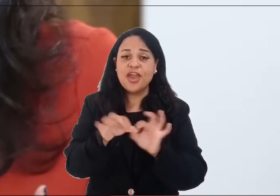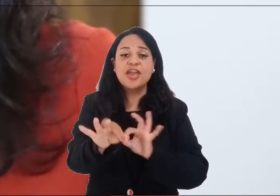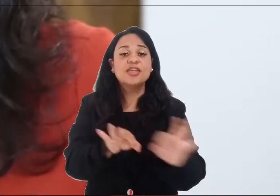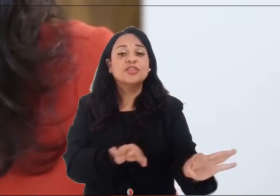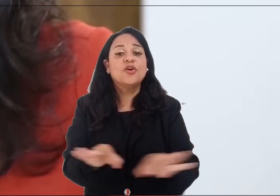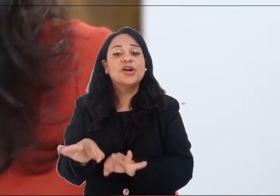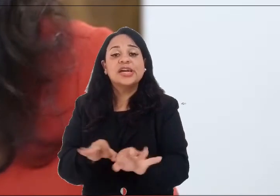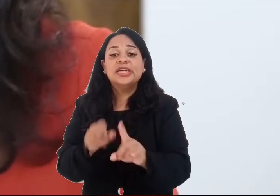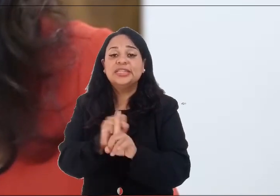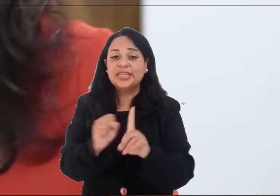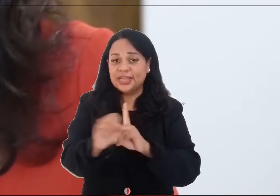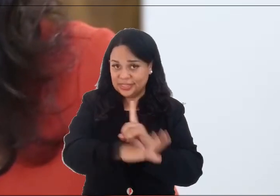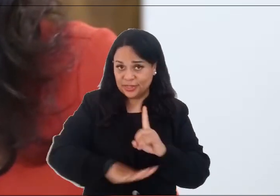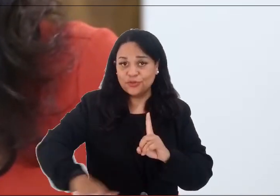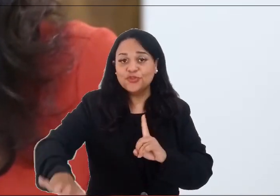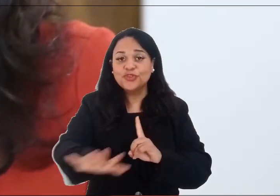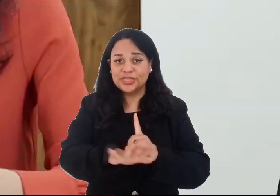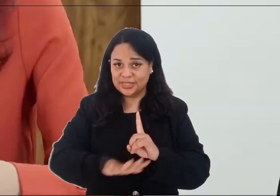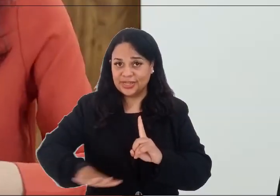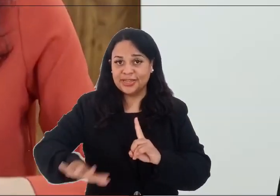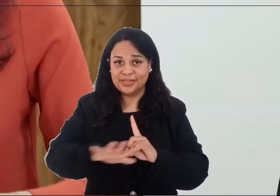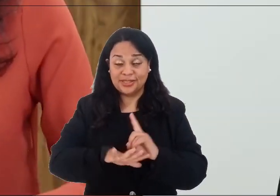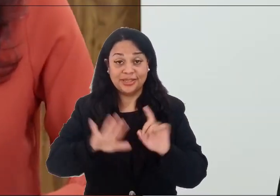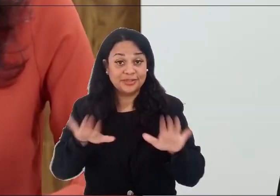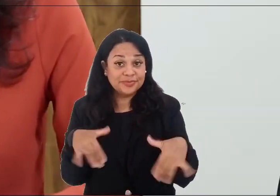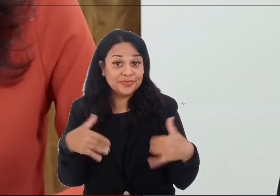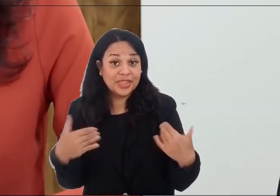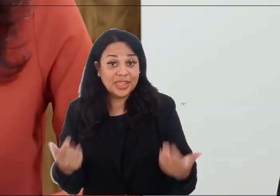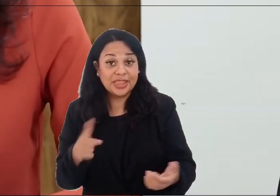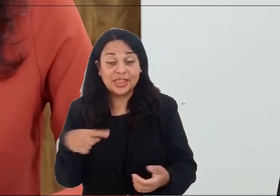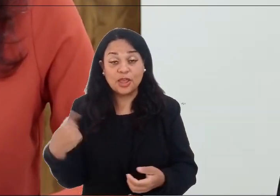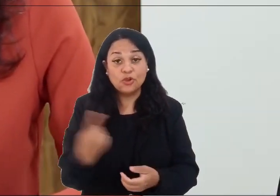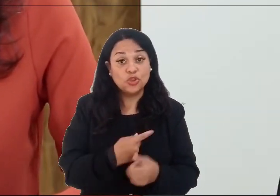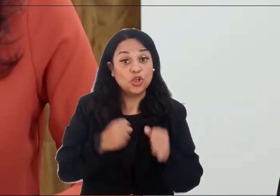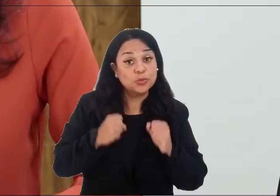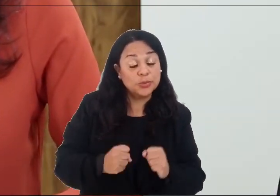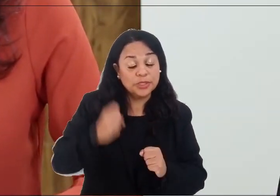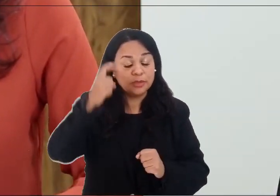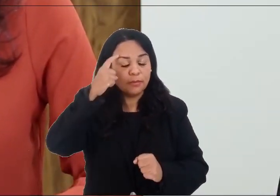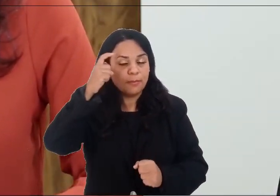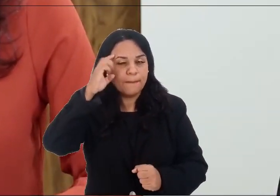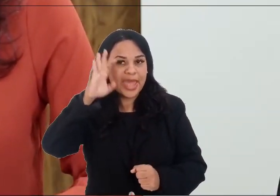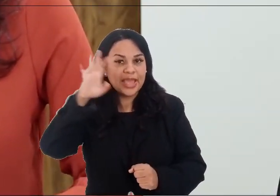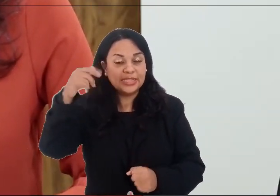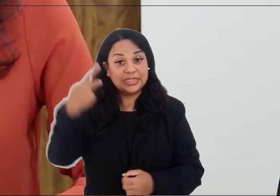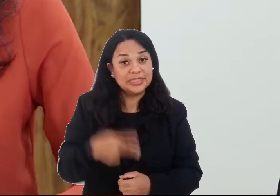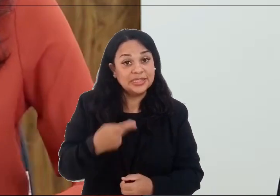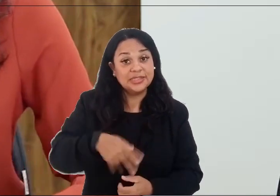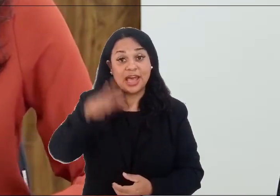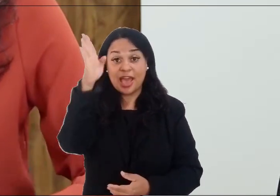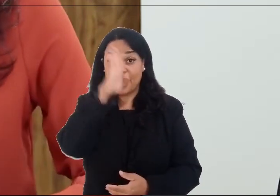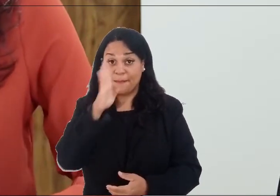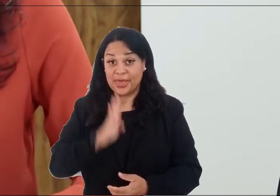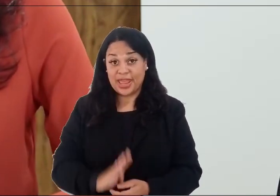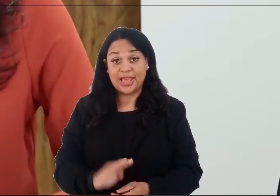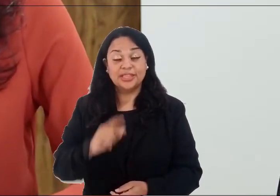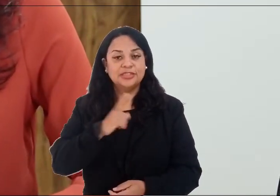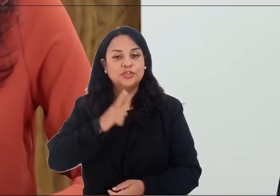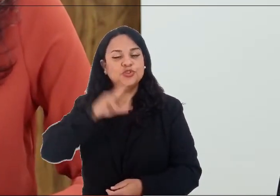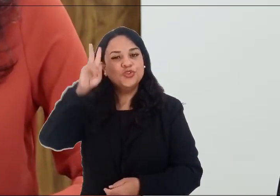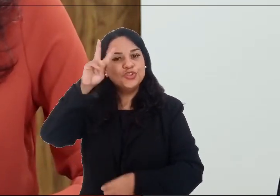forma de organização da sociedade. Então, nós podemos pensar que, inclusive no Brasil, nós temos